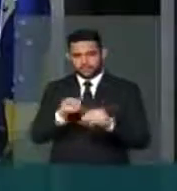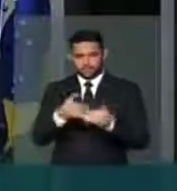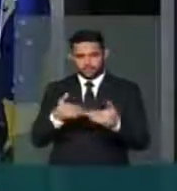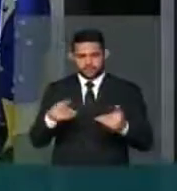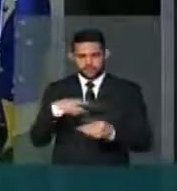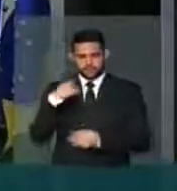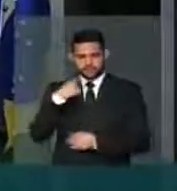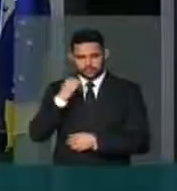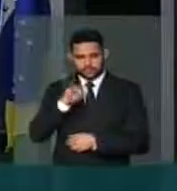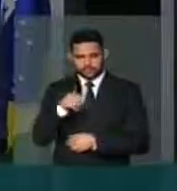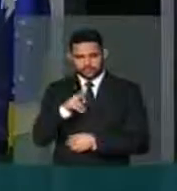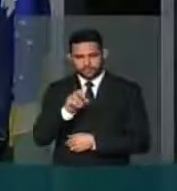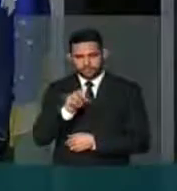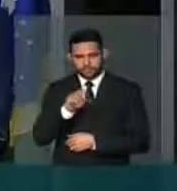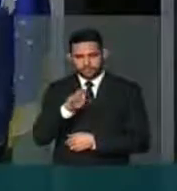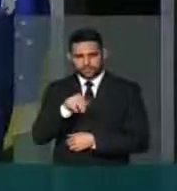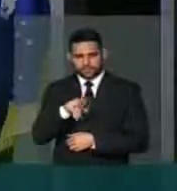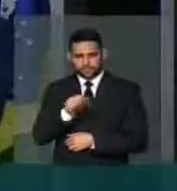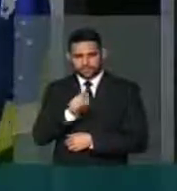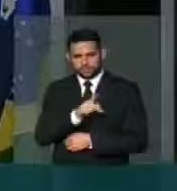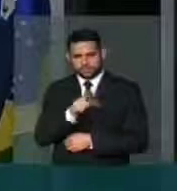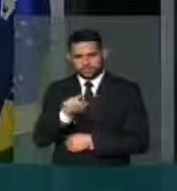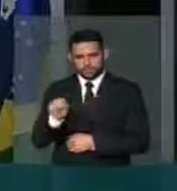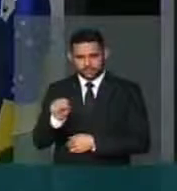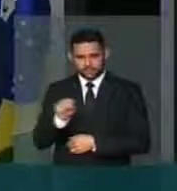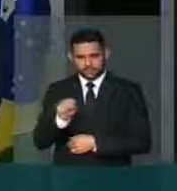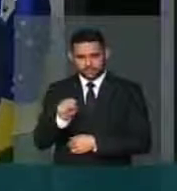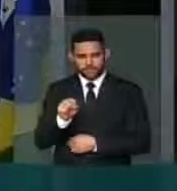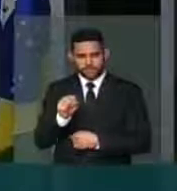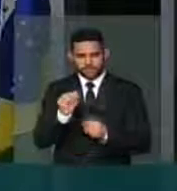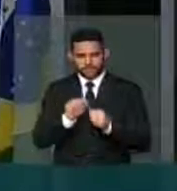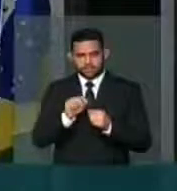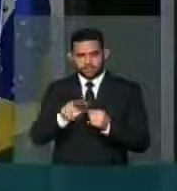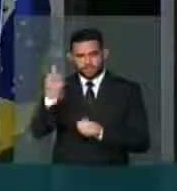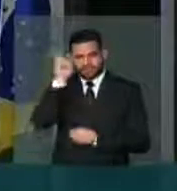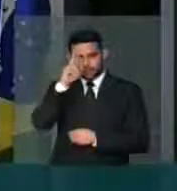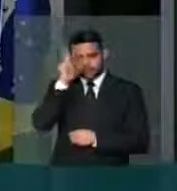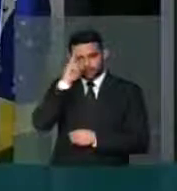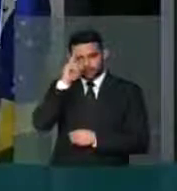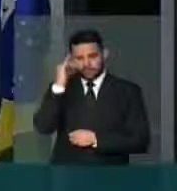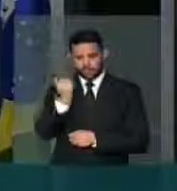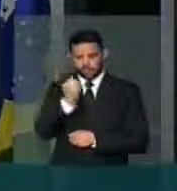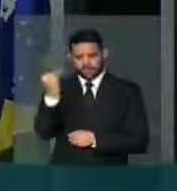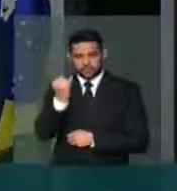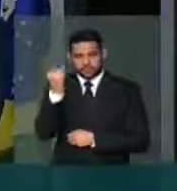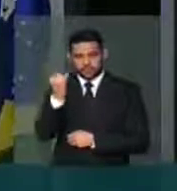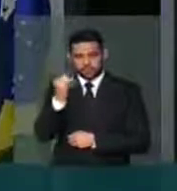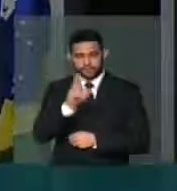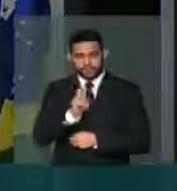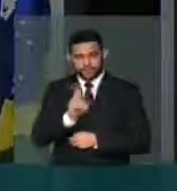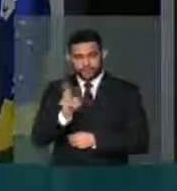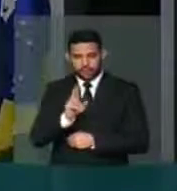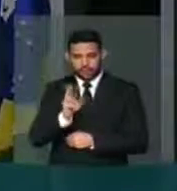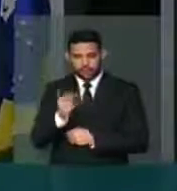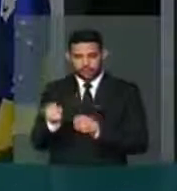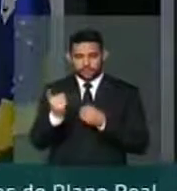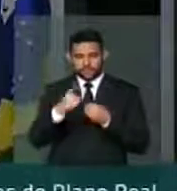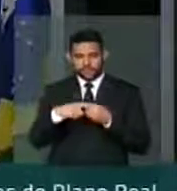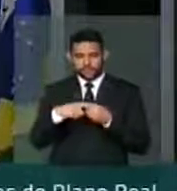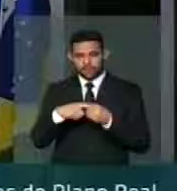pronunciamento é o deputado Rubens Bueno, do PPS, e ele lembrou o relevante papel do Real para voltar